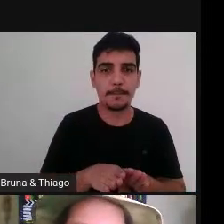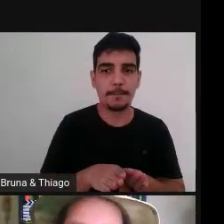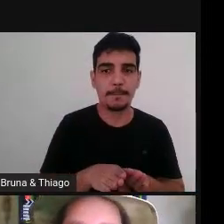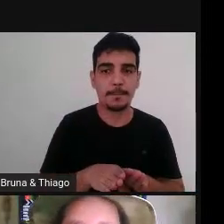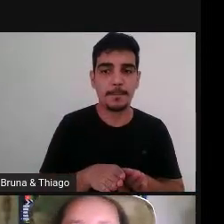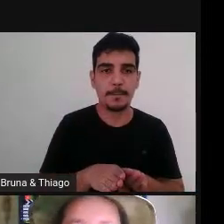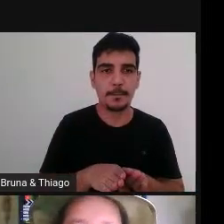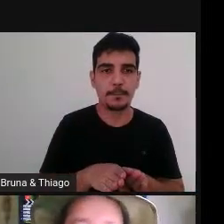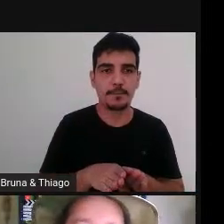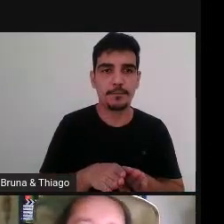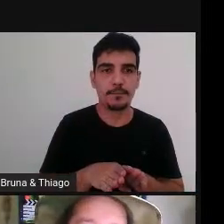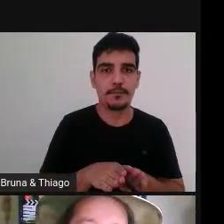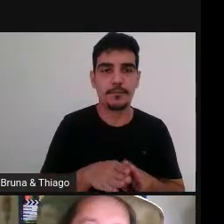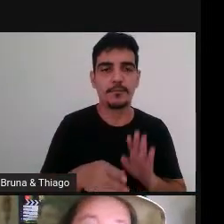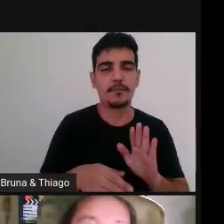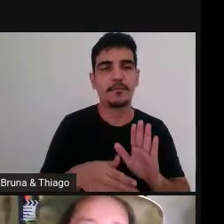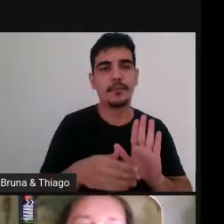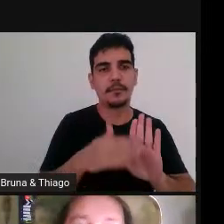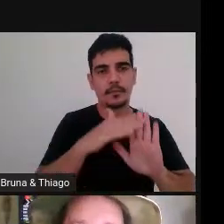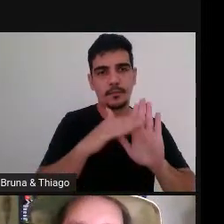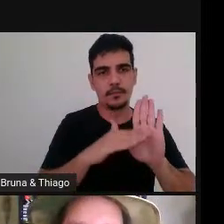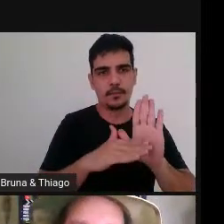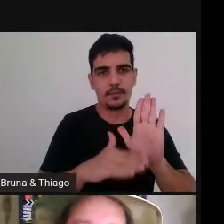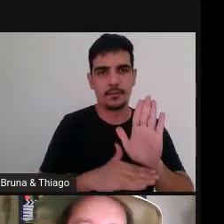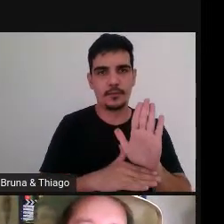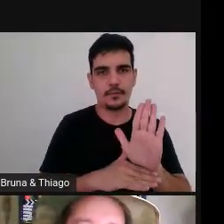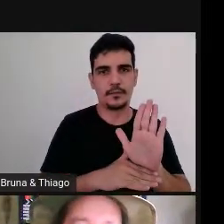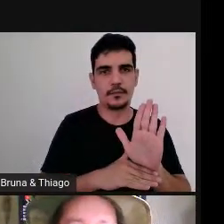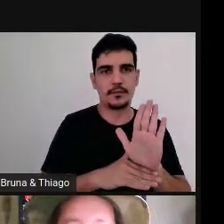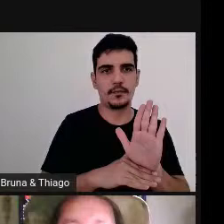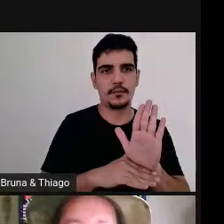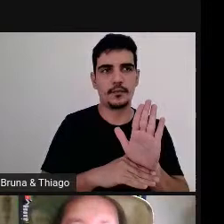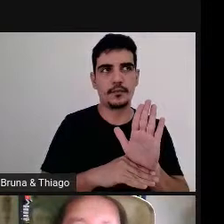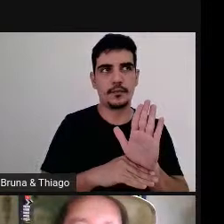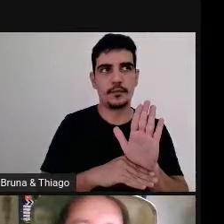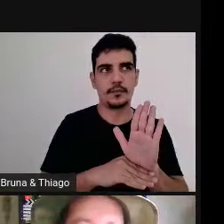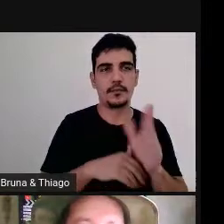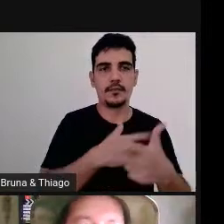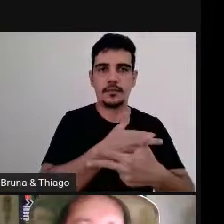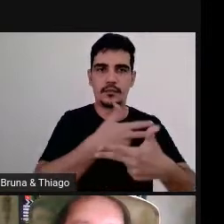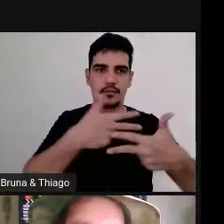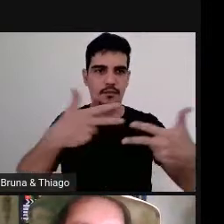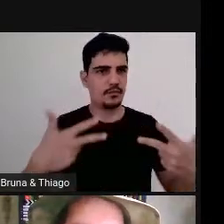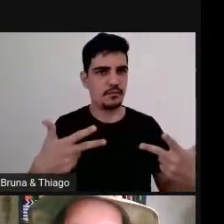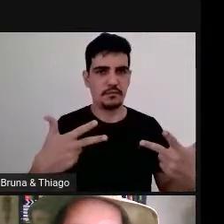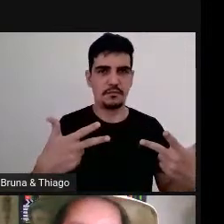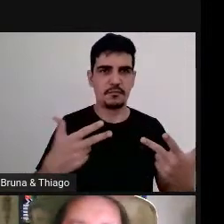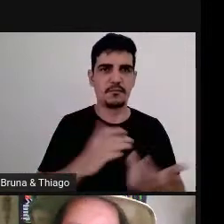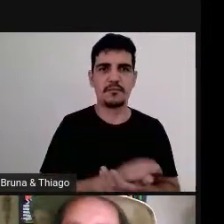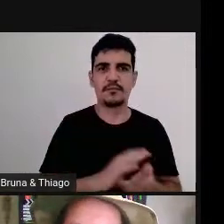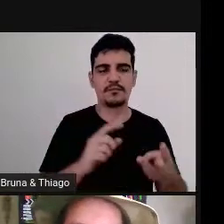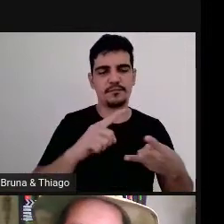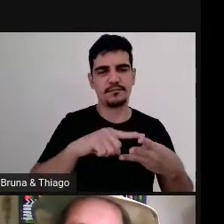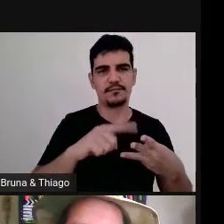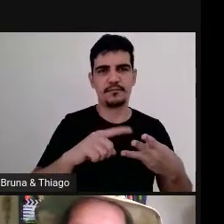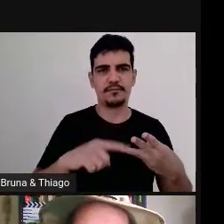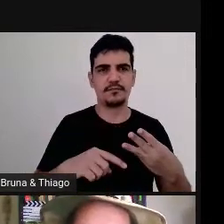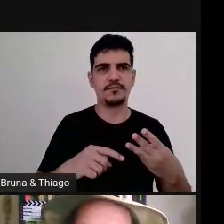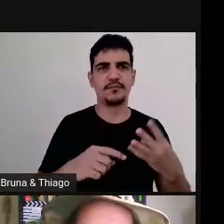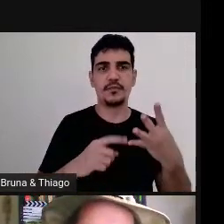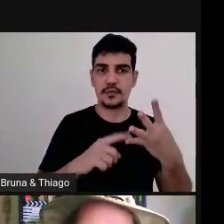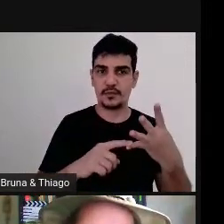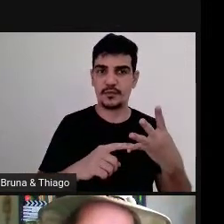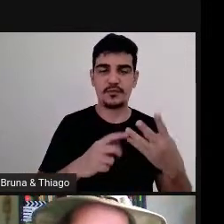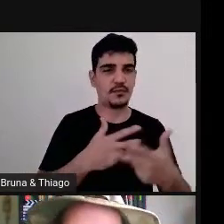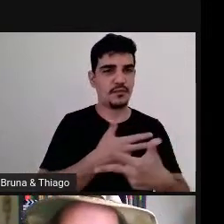bem provável que seja essa espécie, Phoneutra Hyde, e Phoneutra Kaiserling, se não me engano. São quatro espécies aqui para a